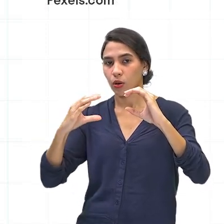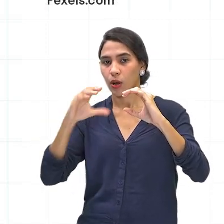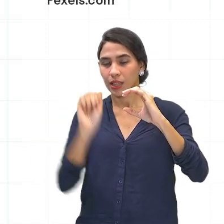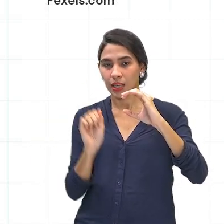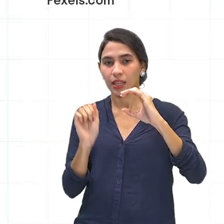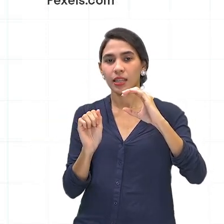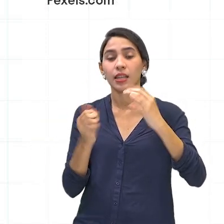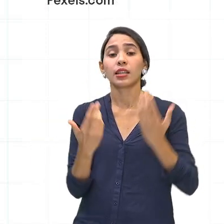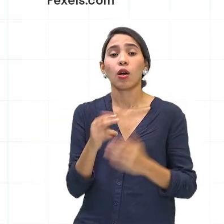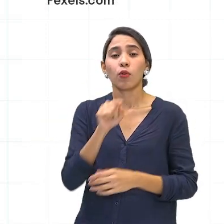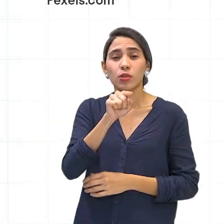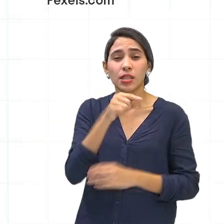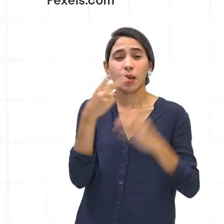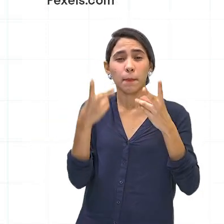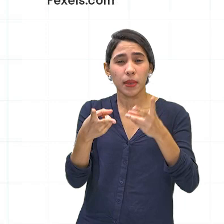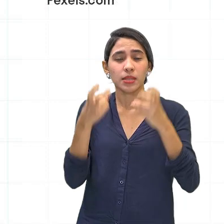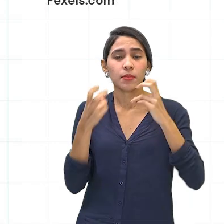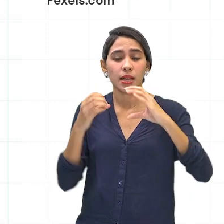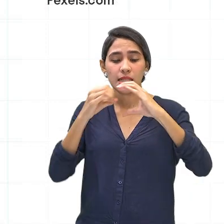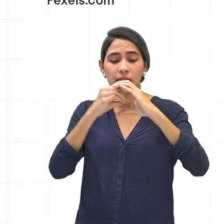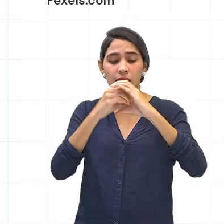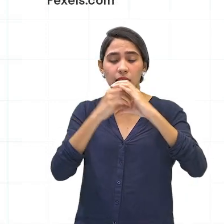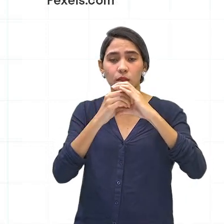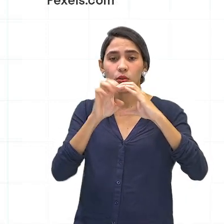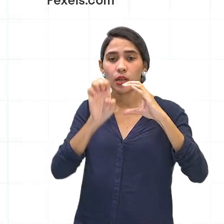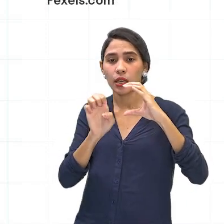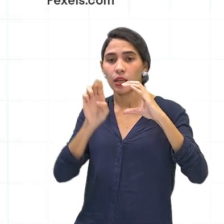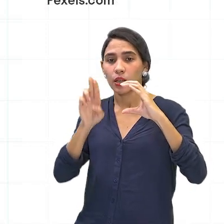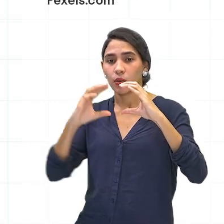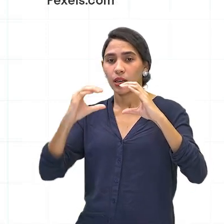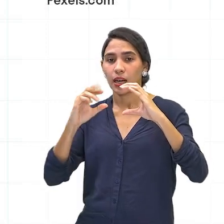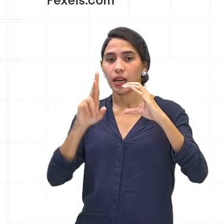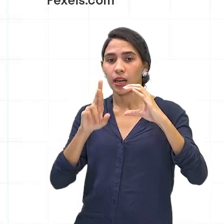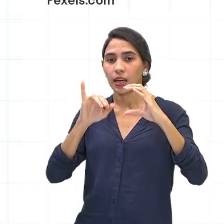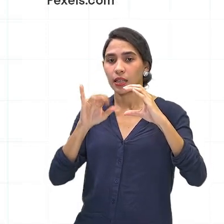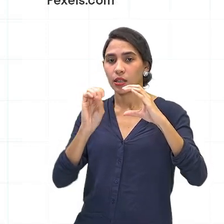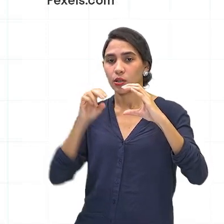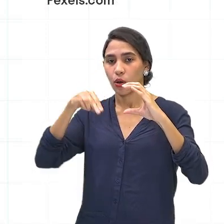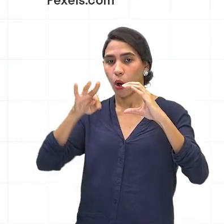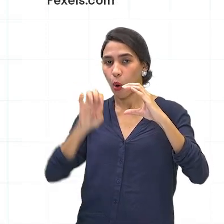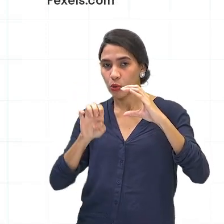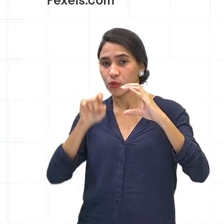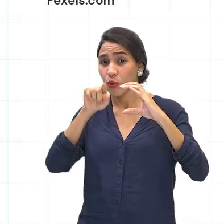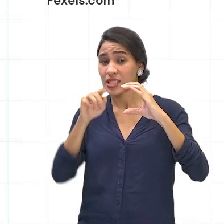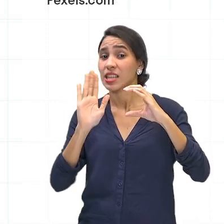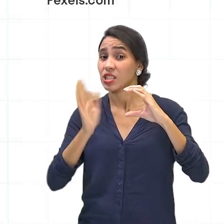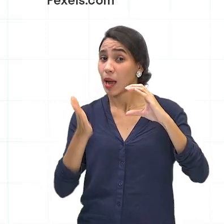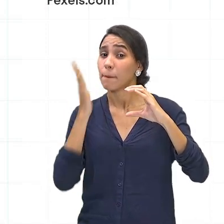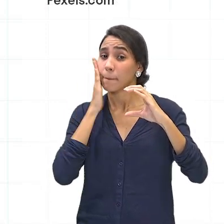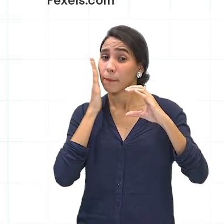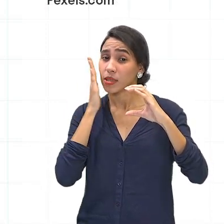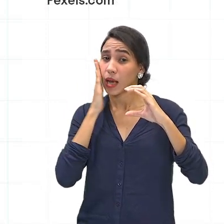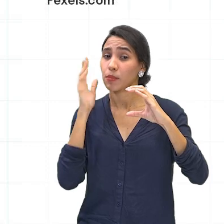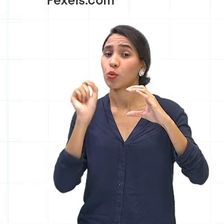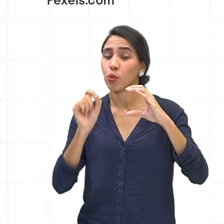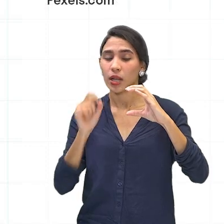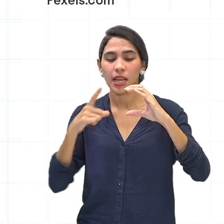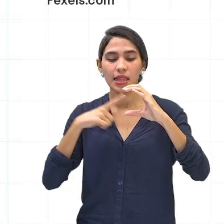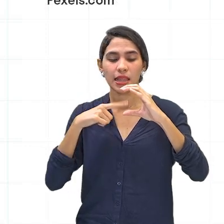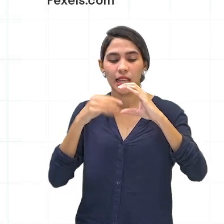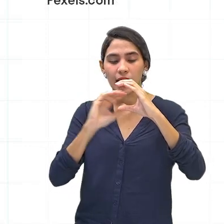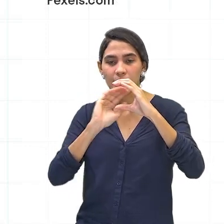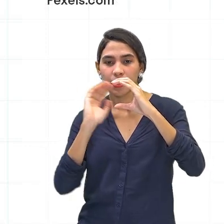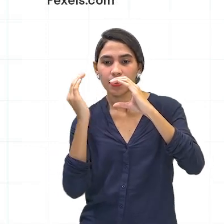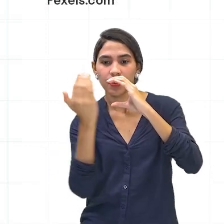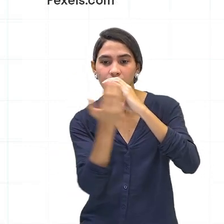célula eucariótica ou célula eucarionte, indivíduo eucarionte, a gente já vai saber que ele possui essa